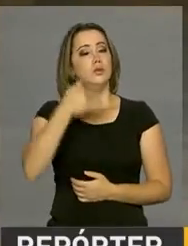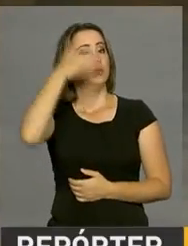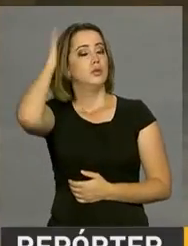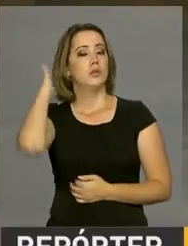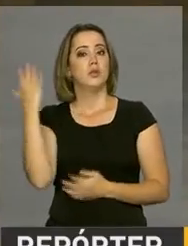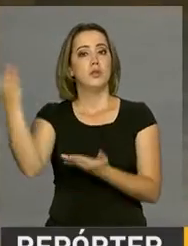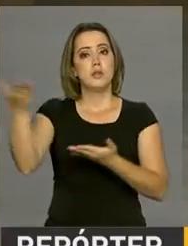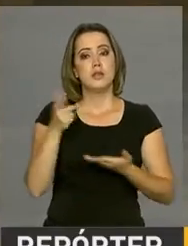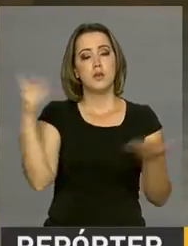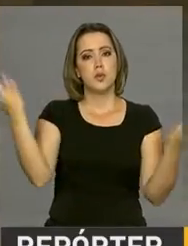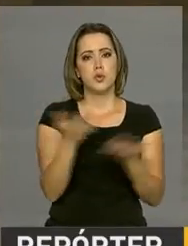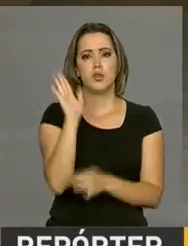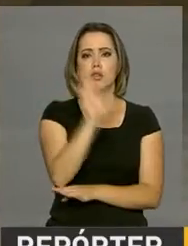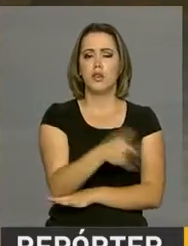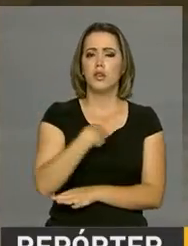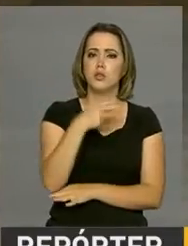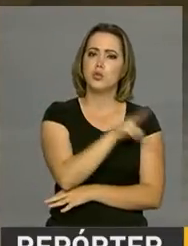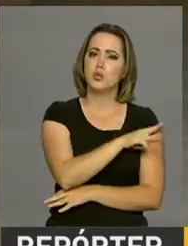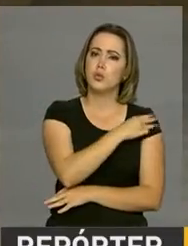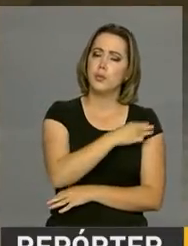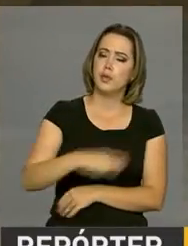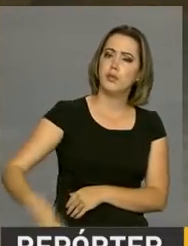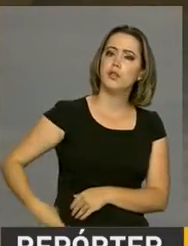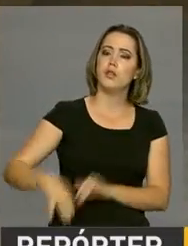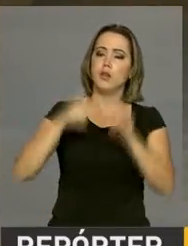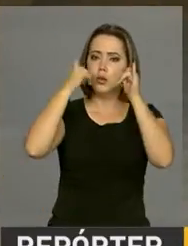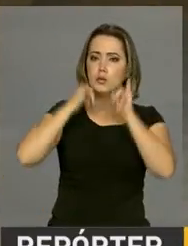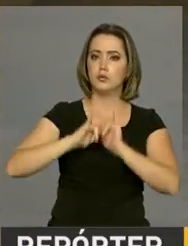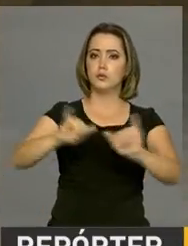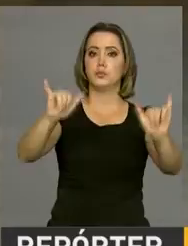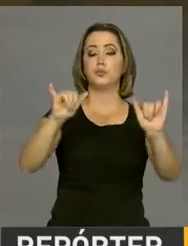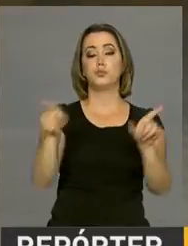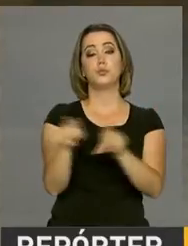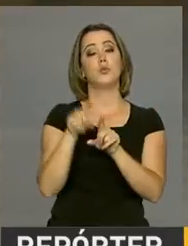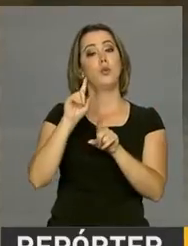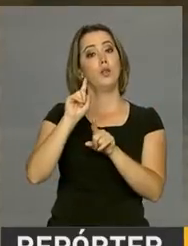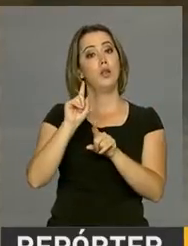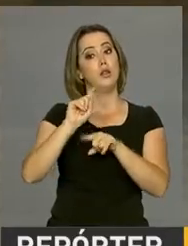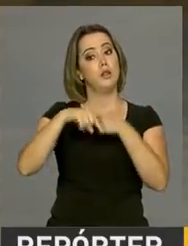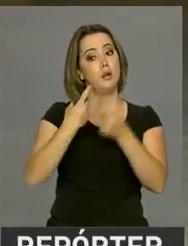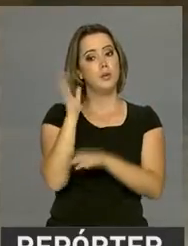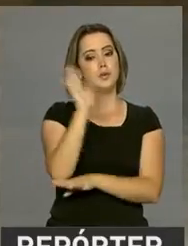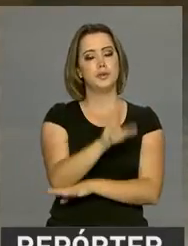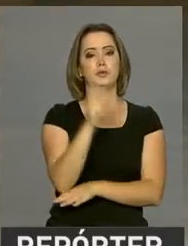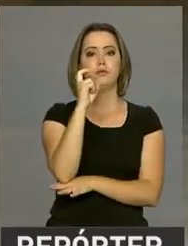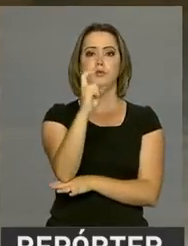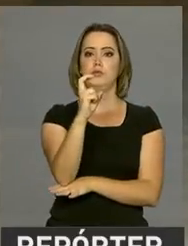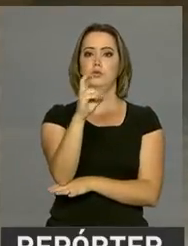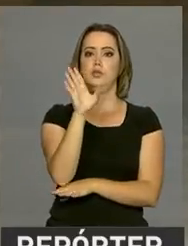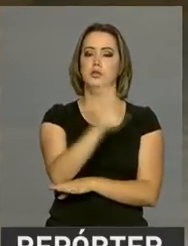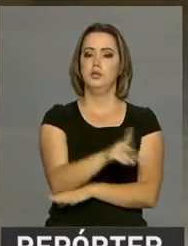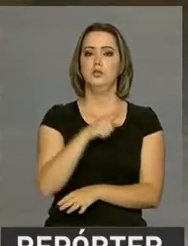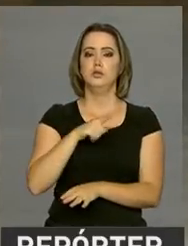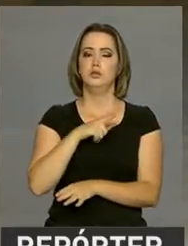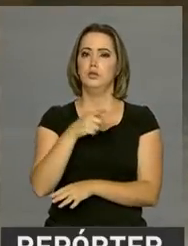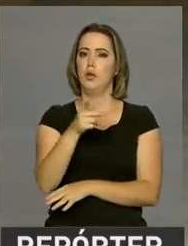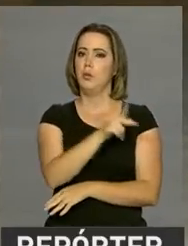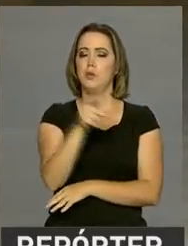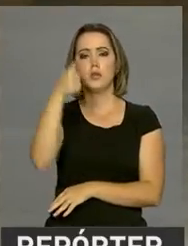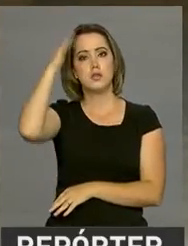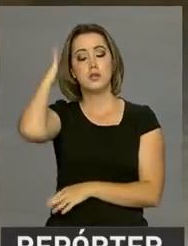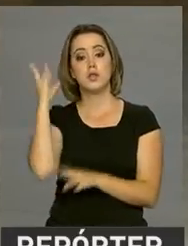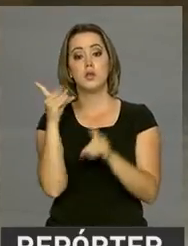recebe esta tarde o ministro de minas e energia fernando coelho mas no fim do dia e cinco da tarde o presidente temer se